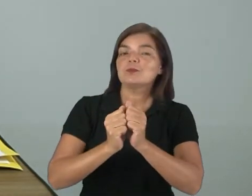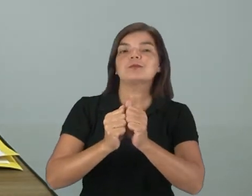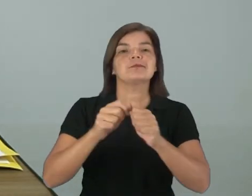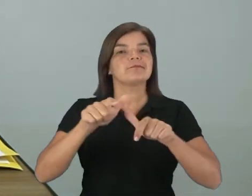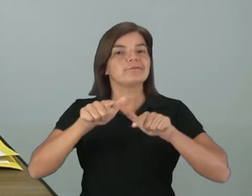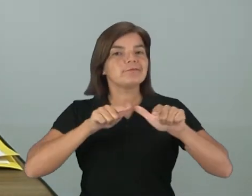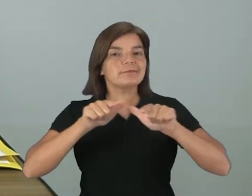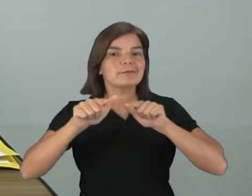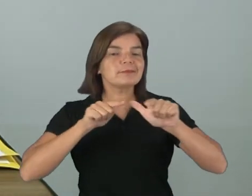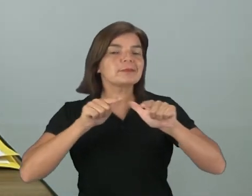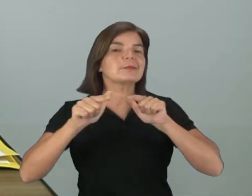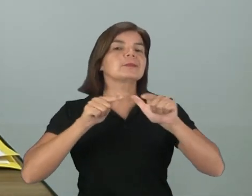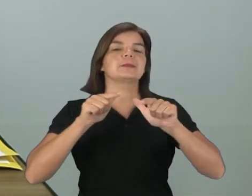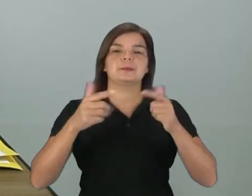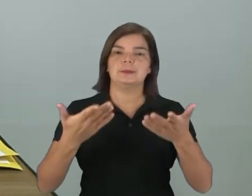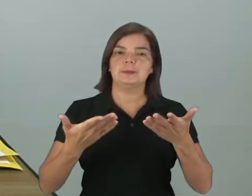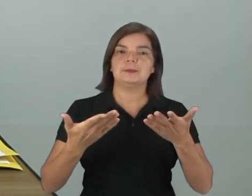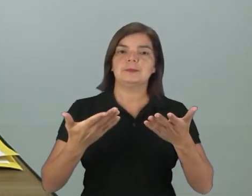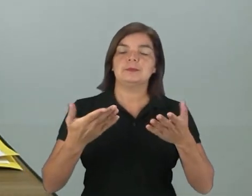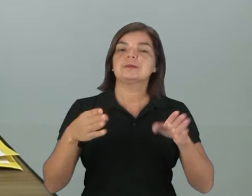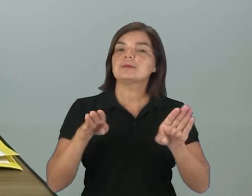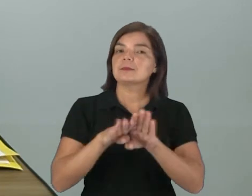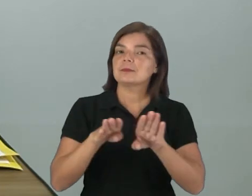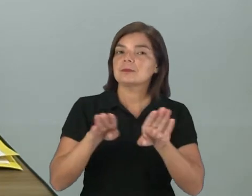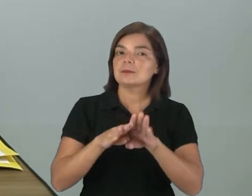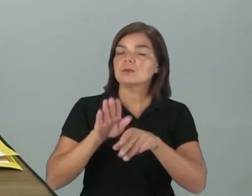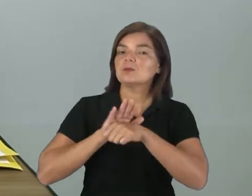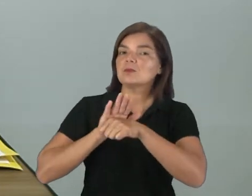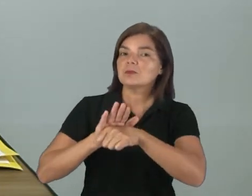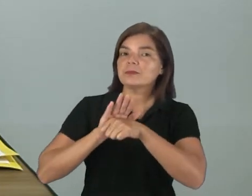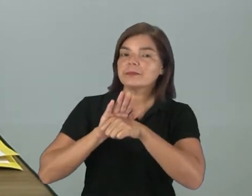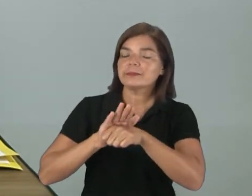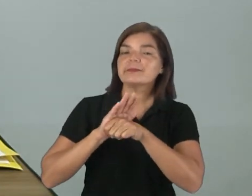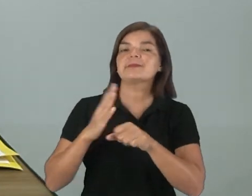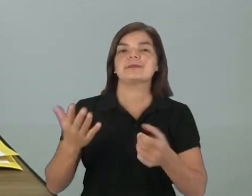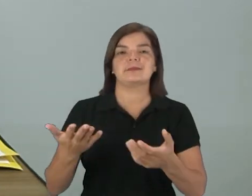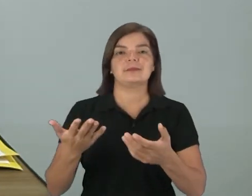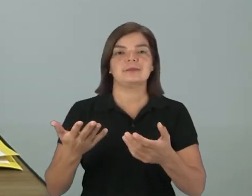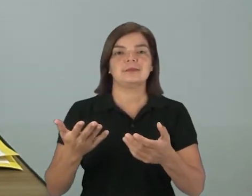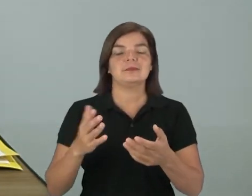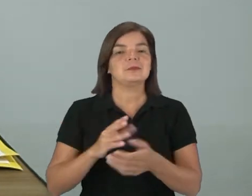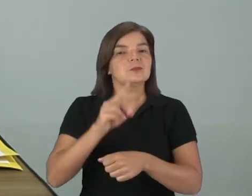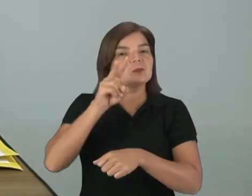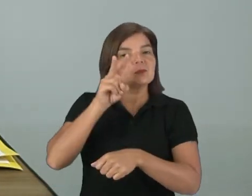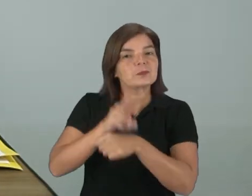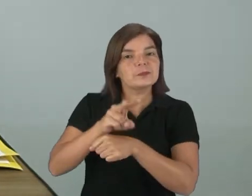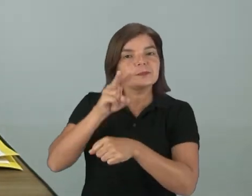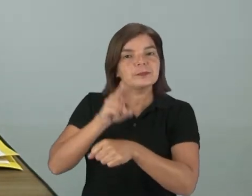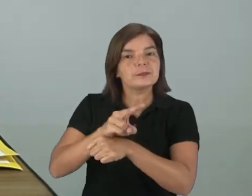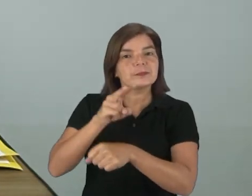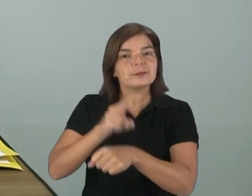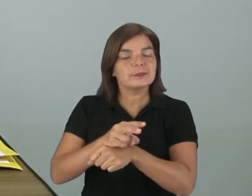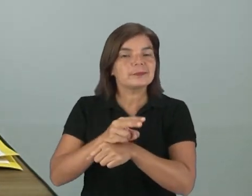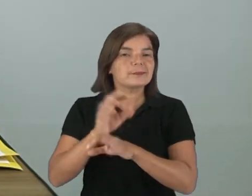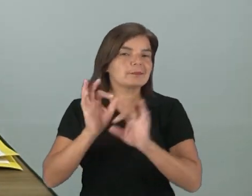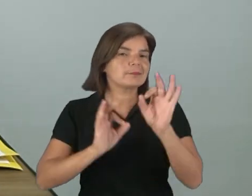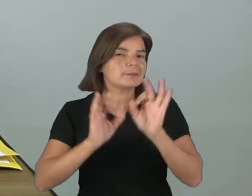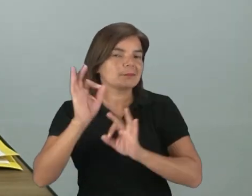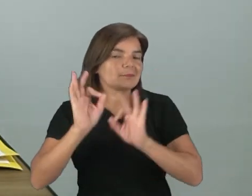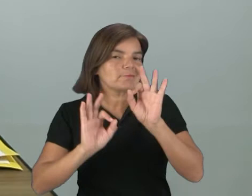trabalho, certo? São vários trabalhadores que estão ali, certo? Cuidando, né? Fazendo